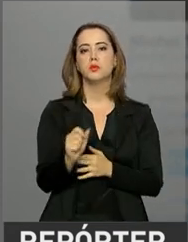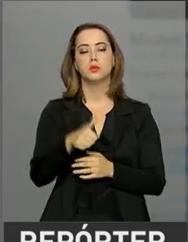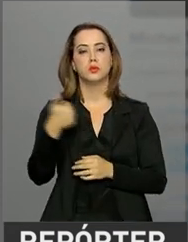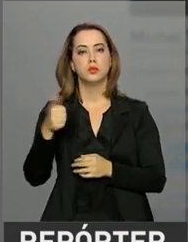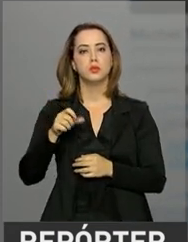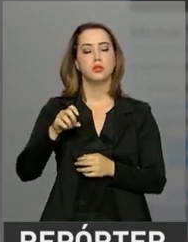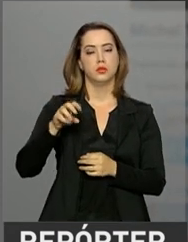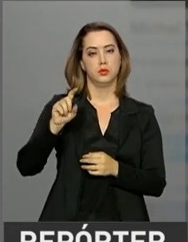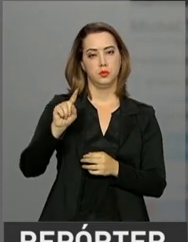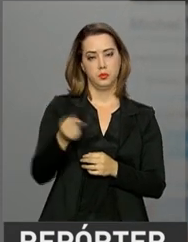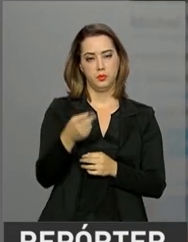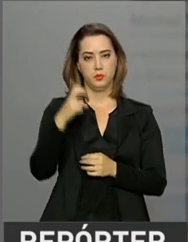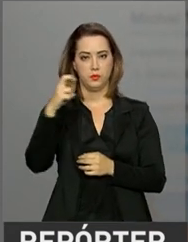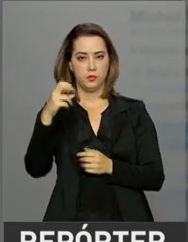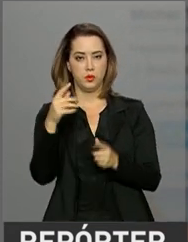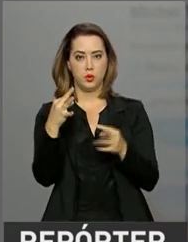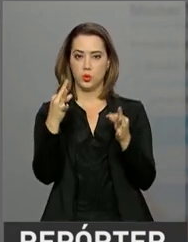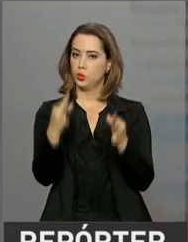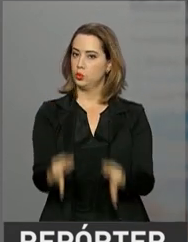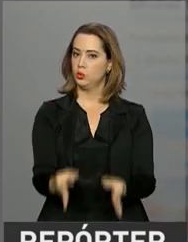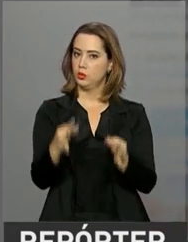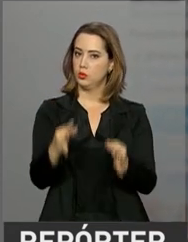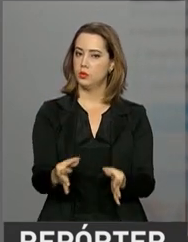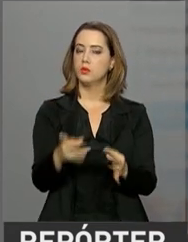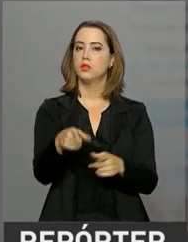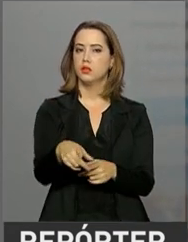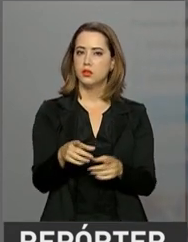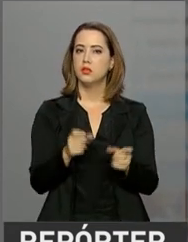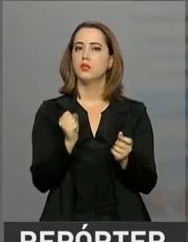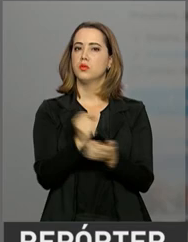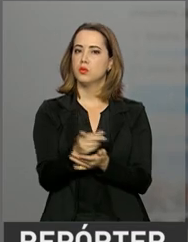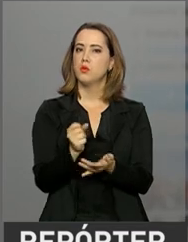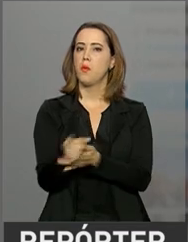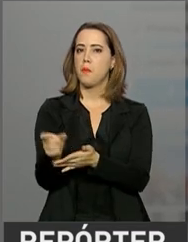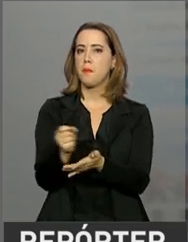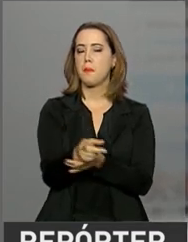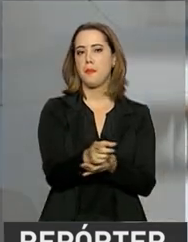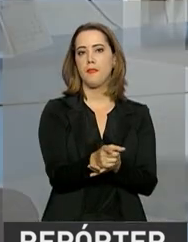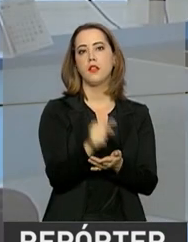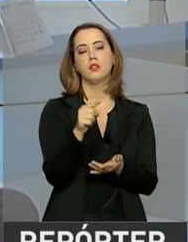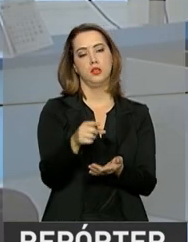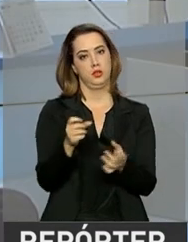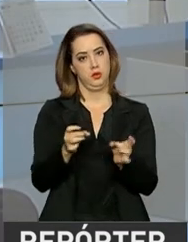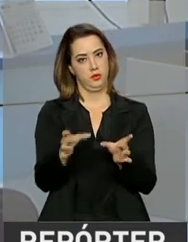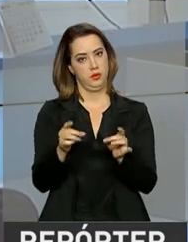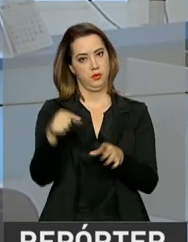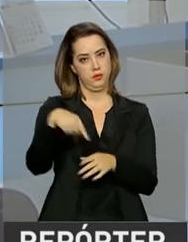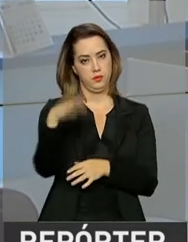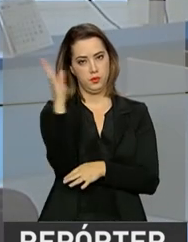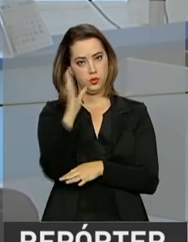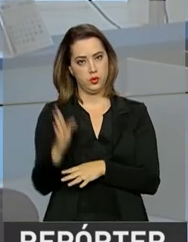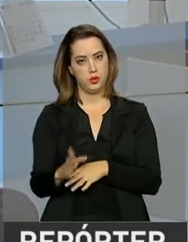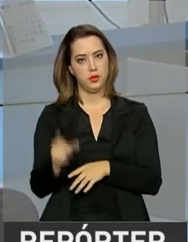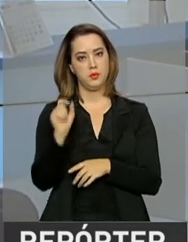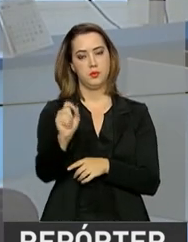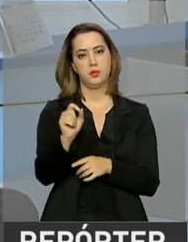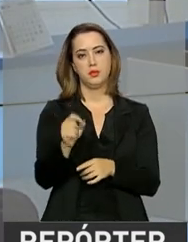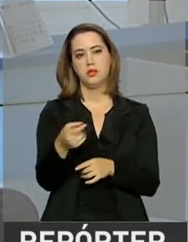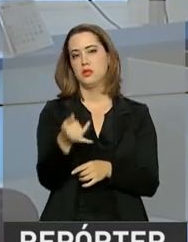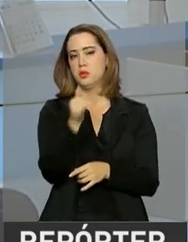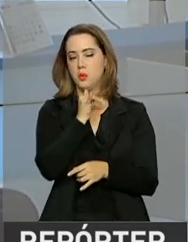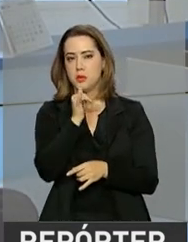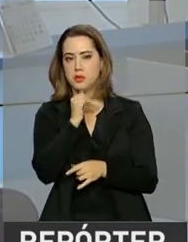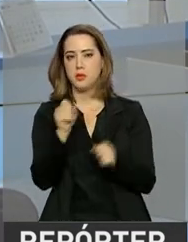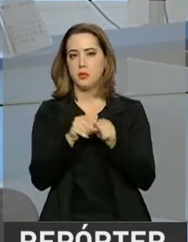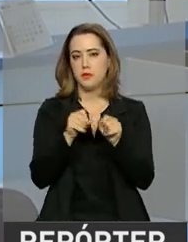celulose e que vai atender o mercado nacional que importa matériaprima utilizada na fabricação de por exemplo fraldas